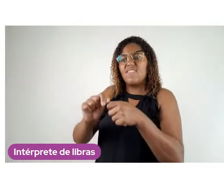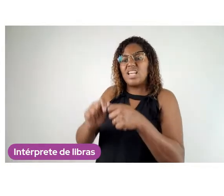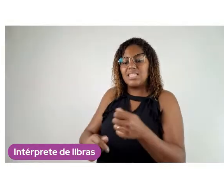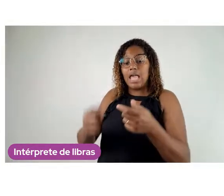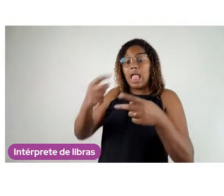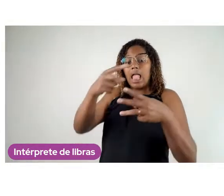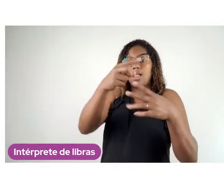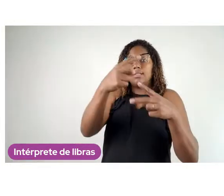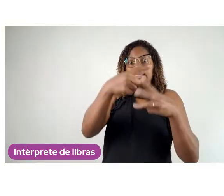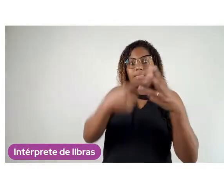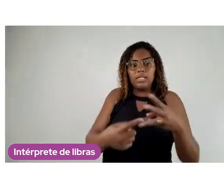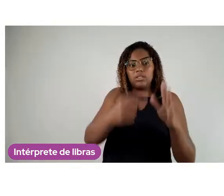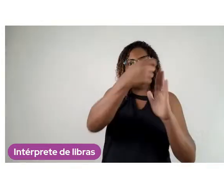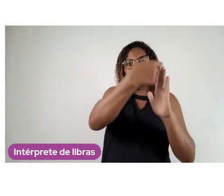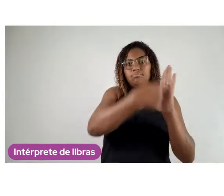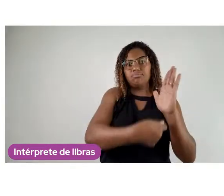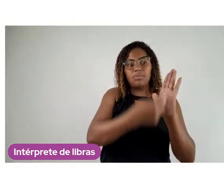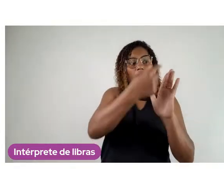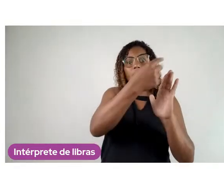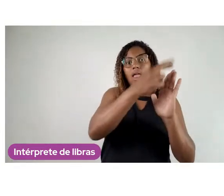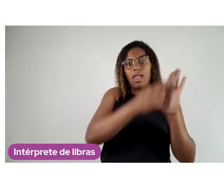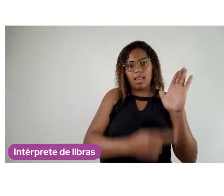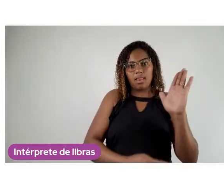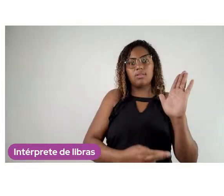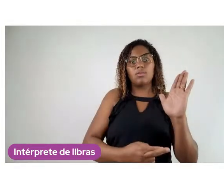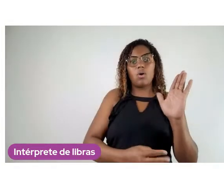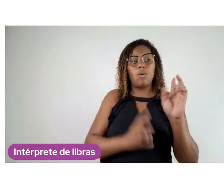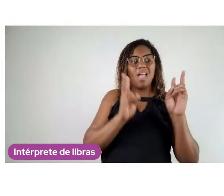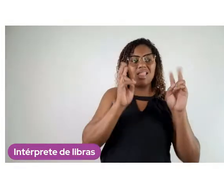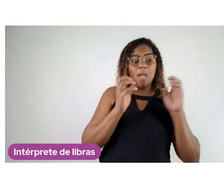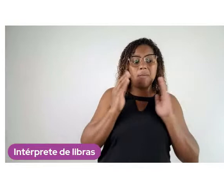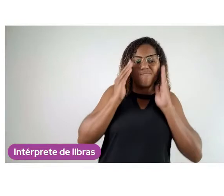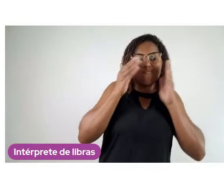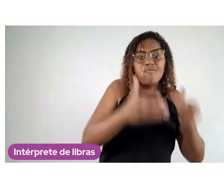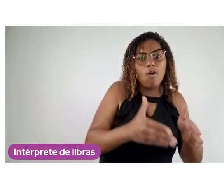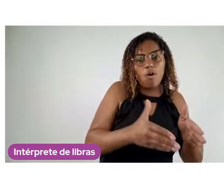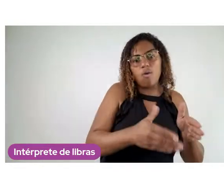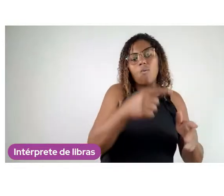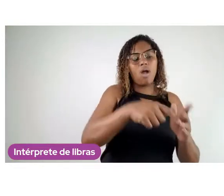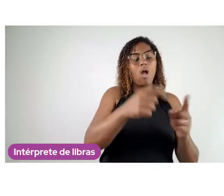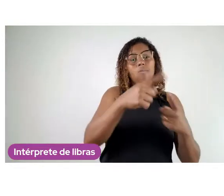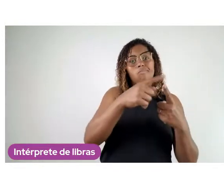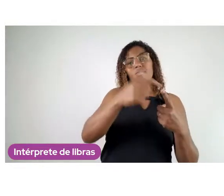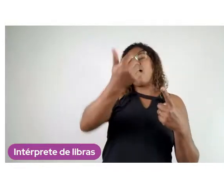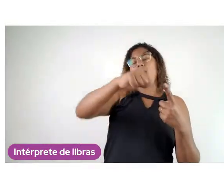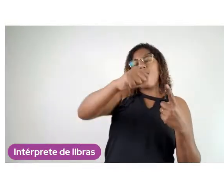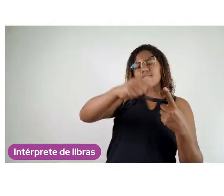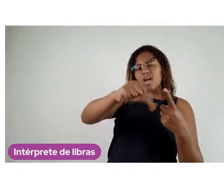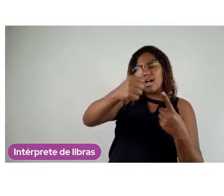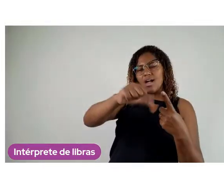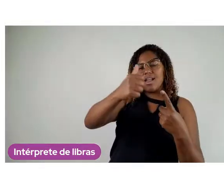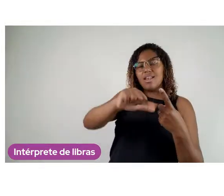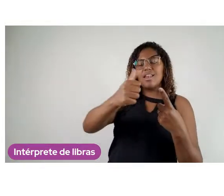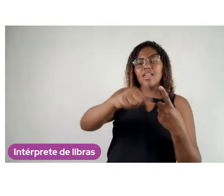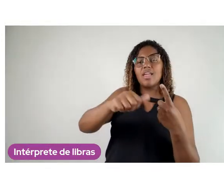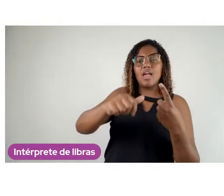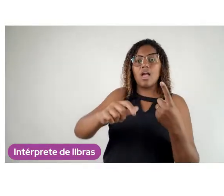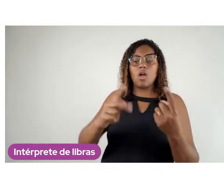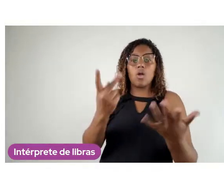com 3 temas muito específicos, né? Um deles é avaliar as consequências do aquecimento para além de